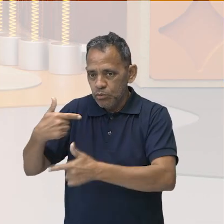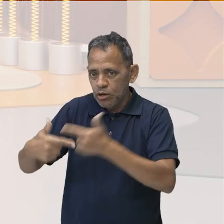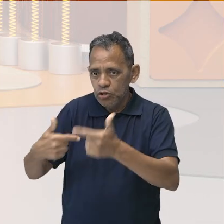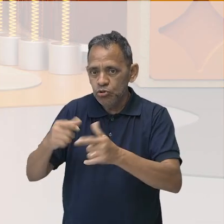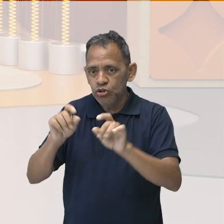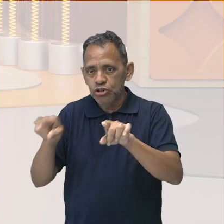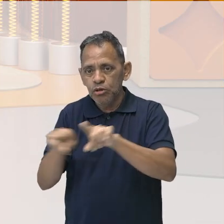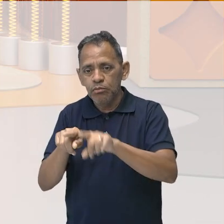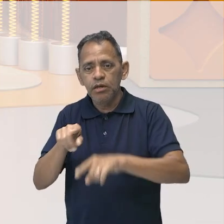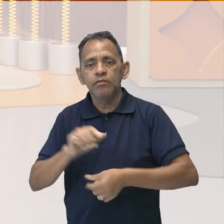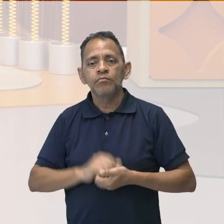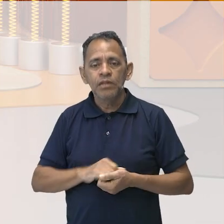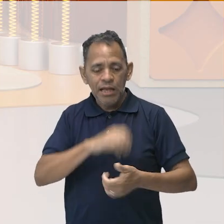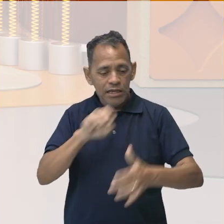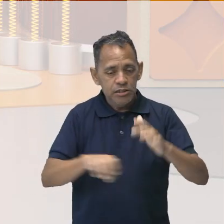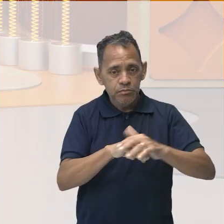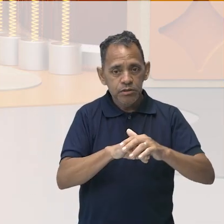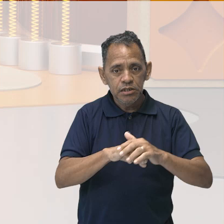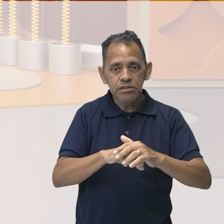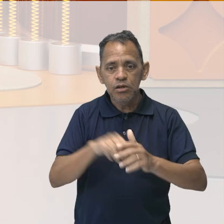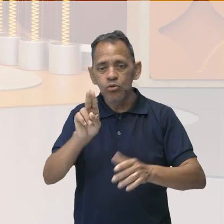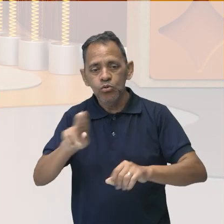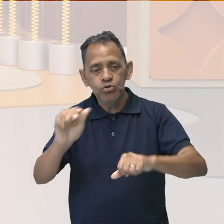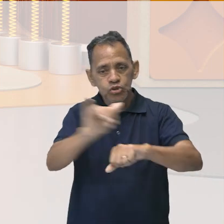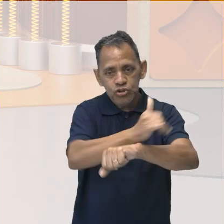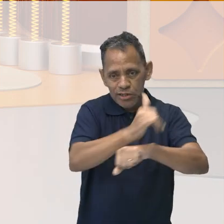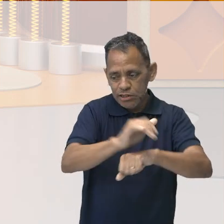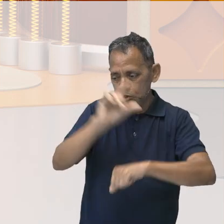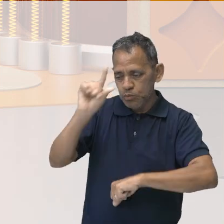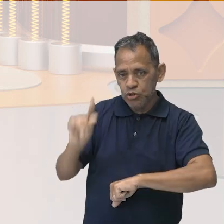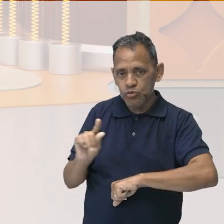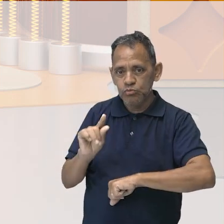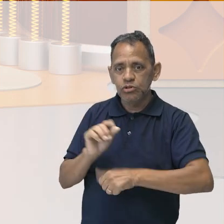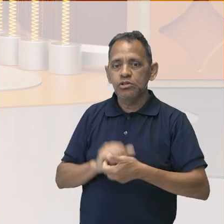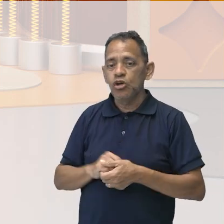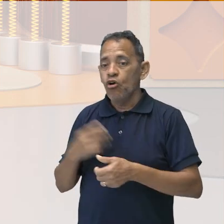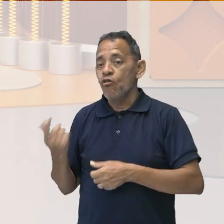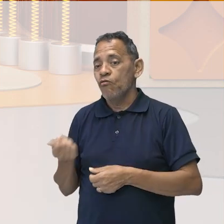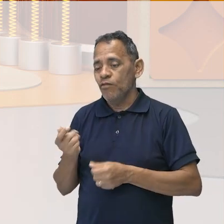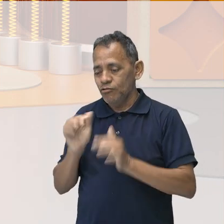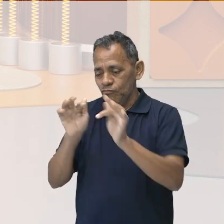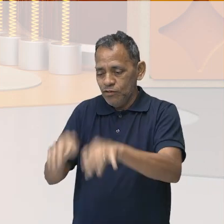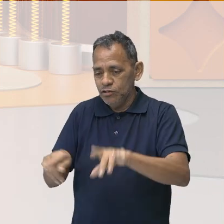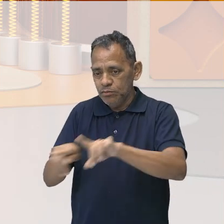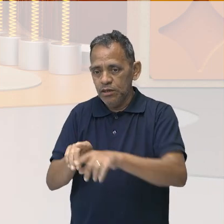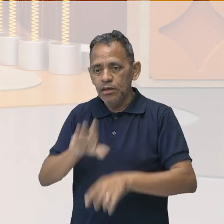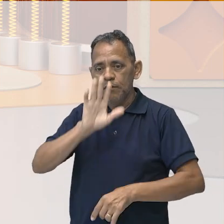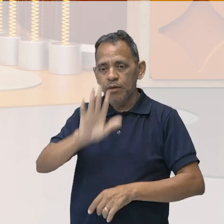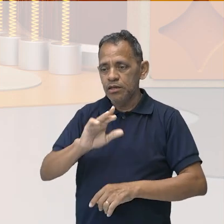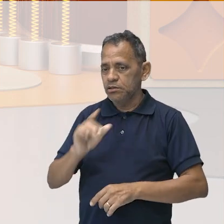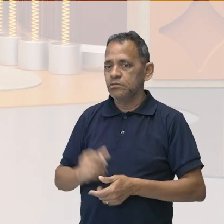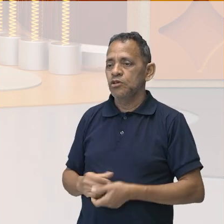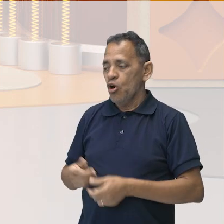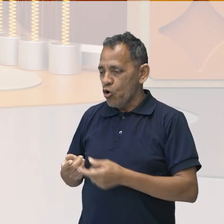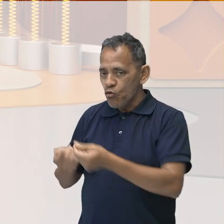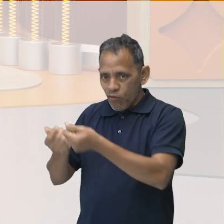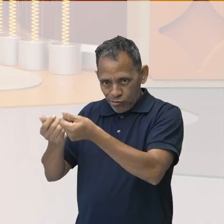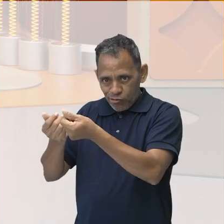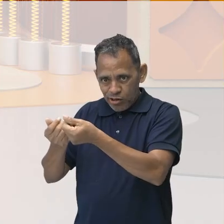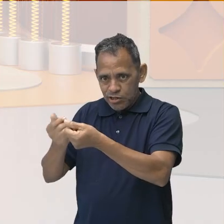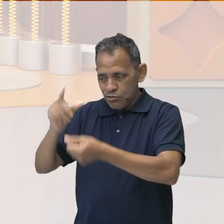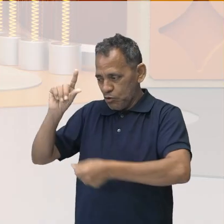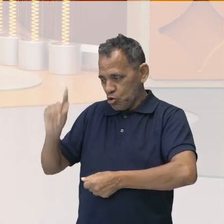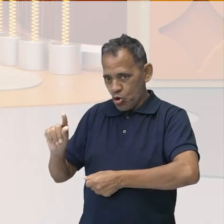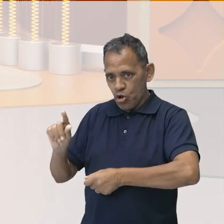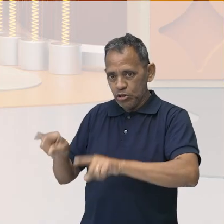adotando estratégias para diminuir o preço final. Agora, os preços mais baixos, eles podem aumentar